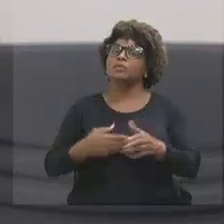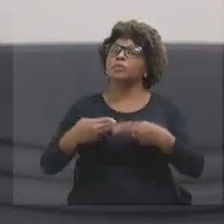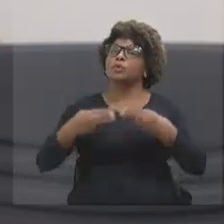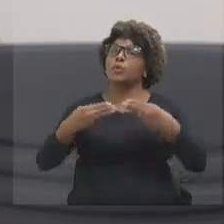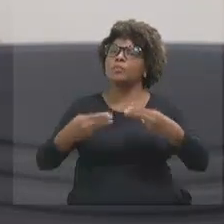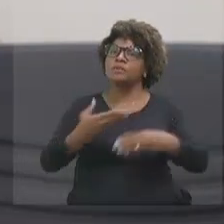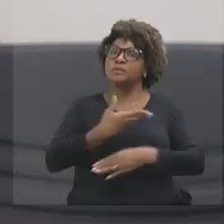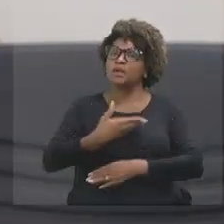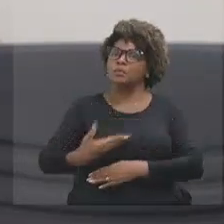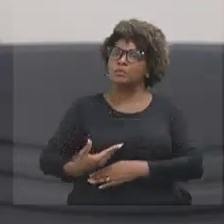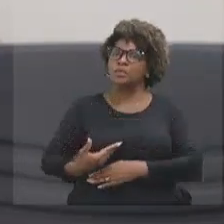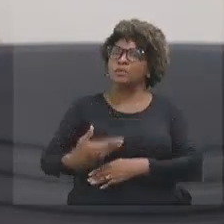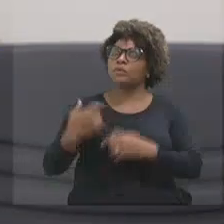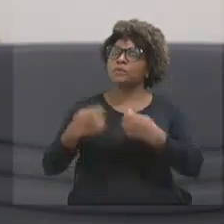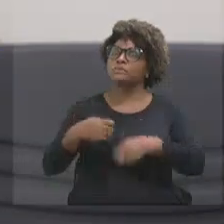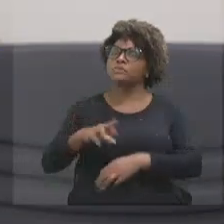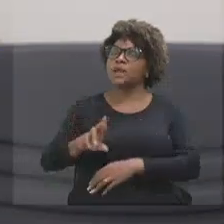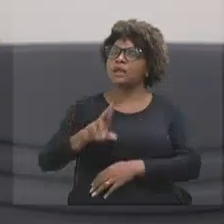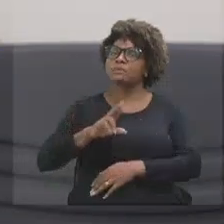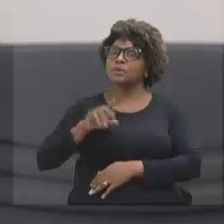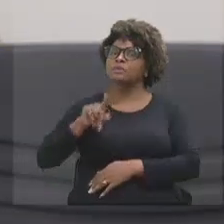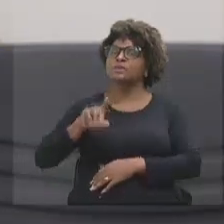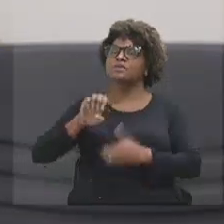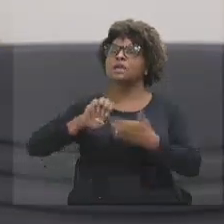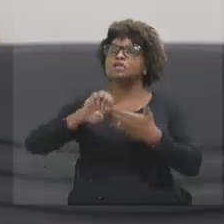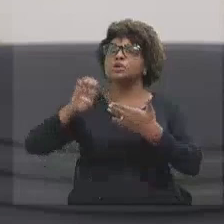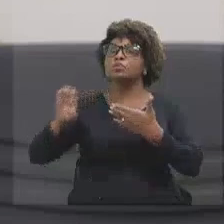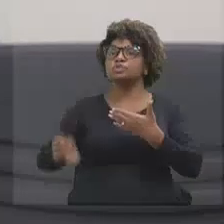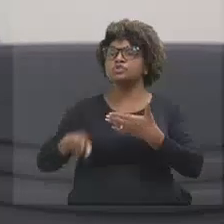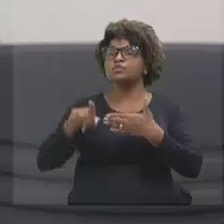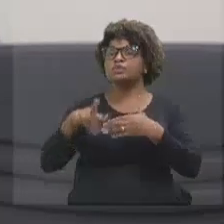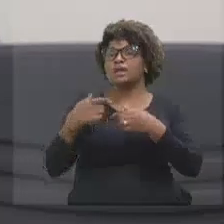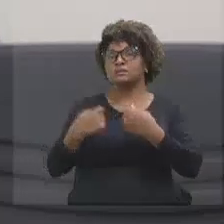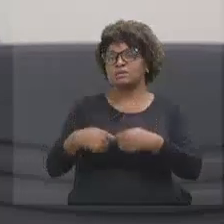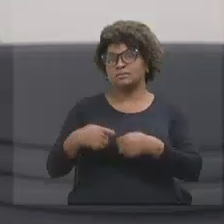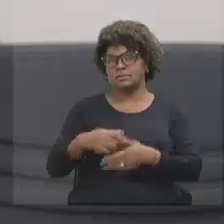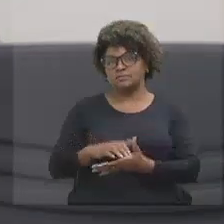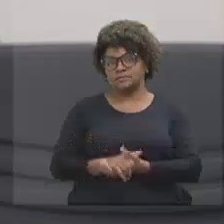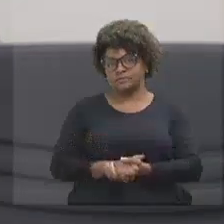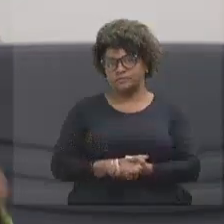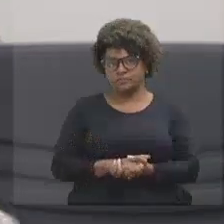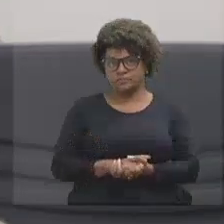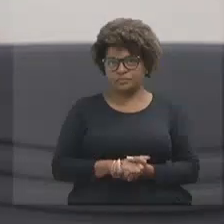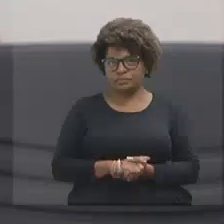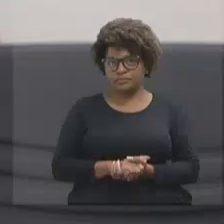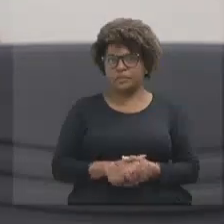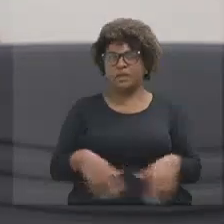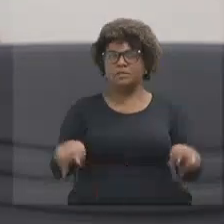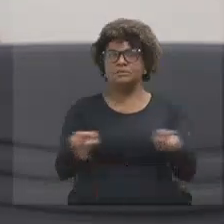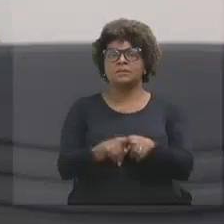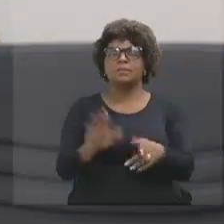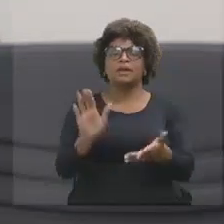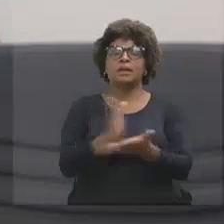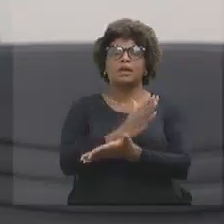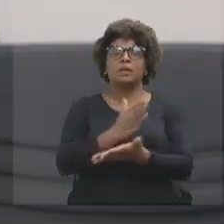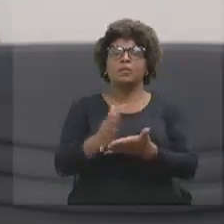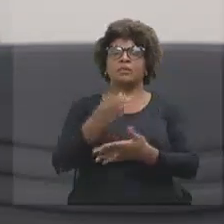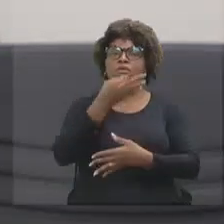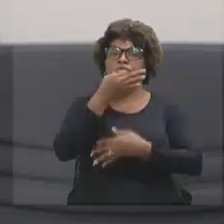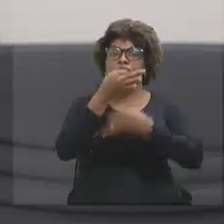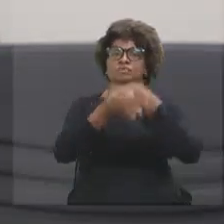essa demanda e eu queria deixar algumas sugestões eu Até marquei aqui porque